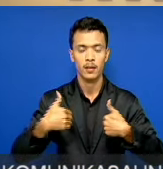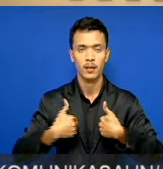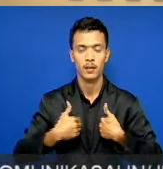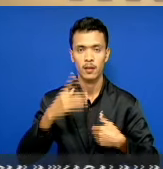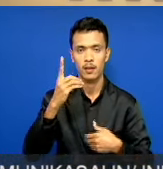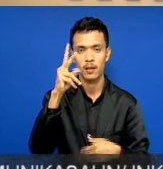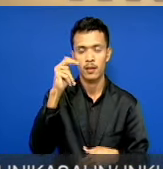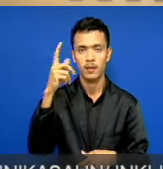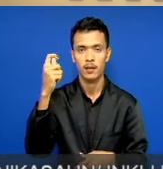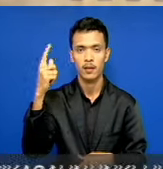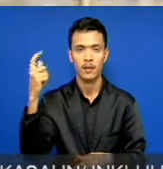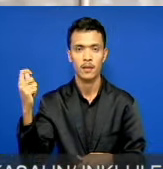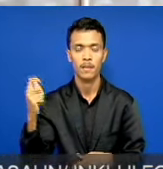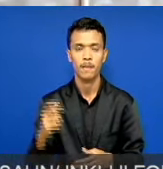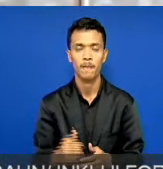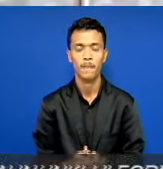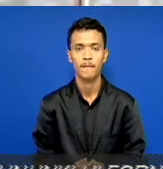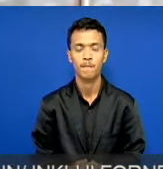Terrestre.